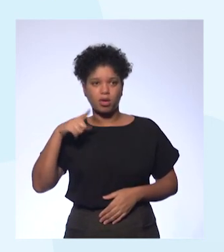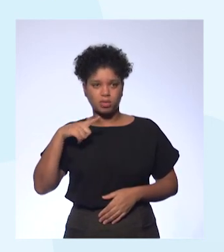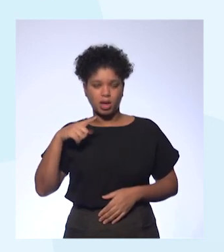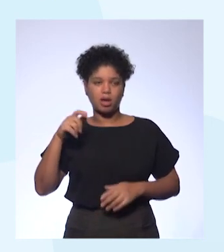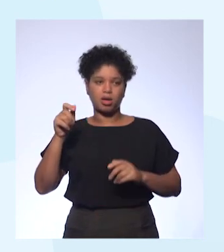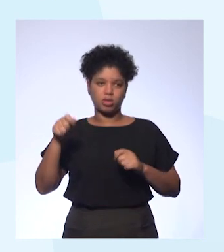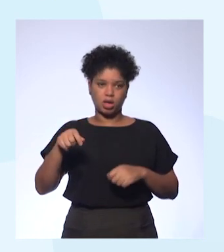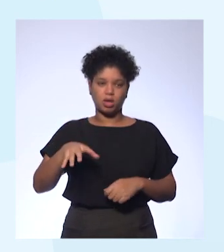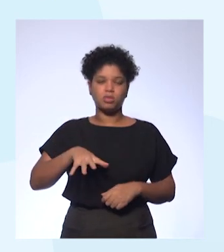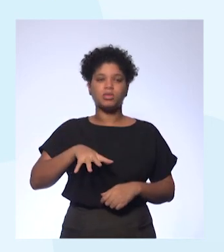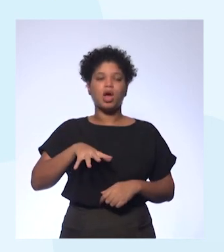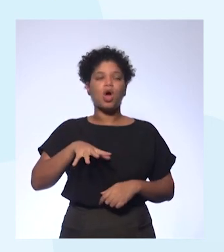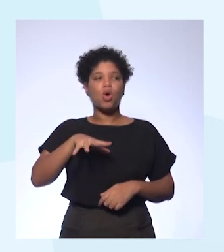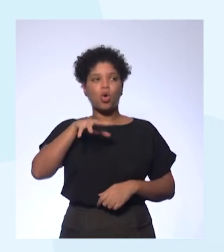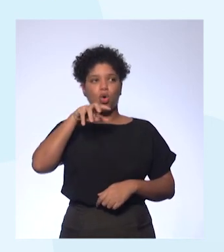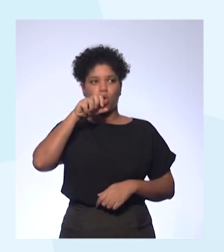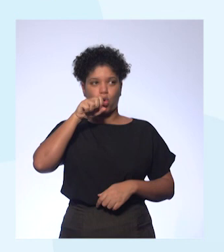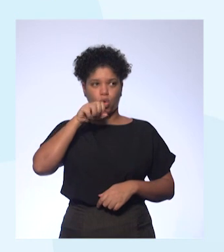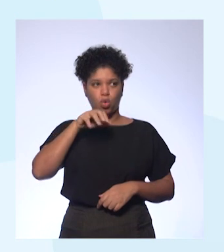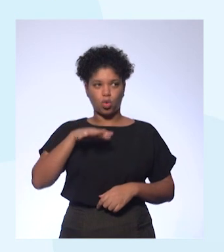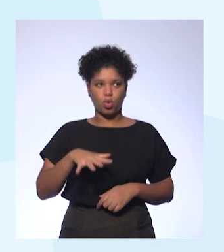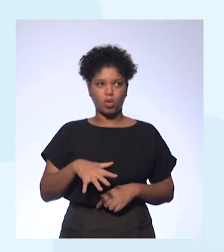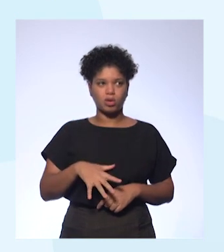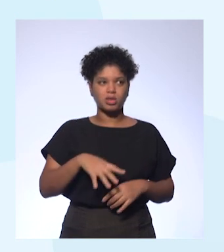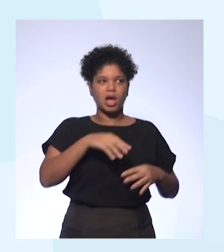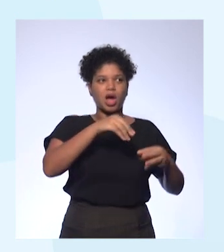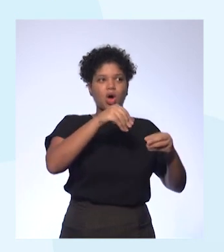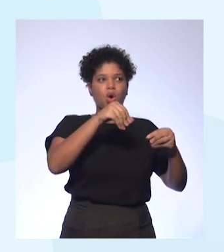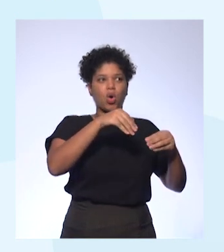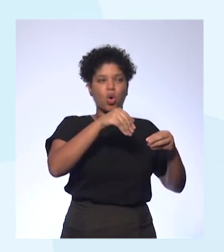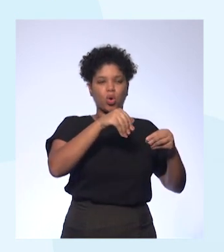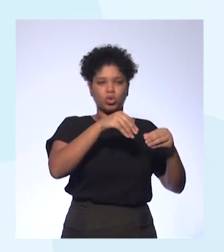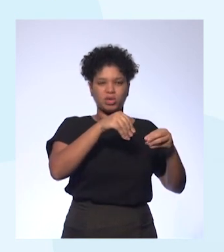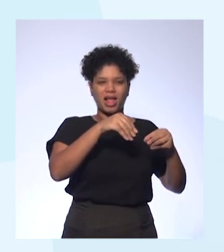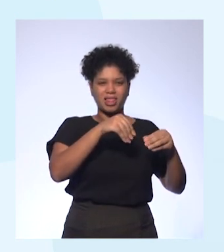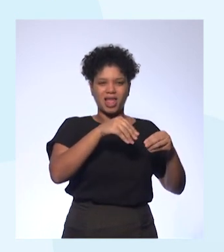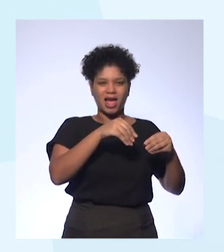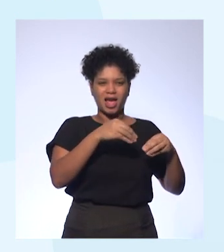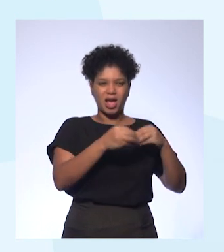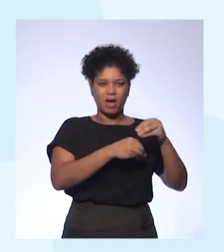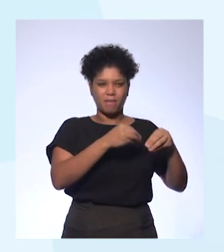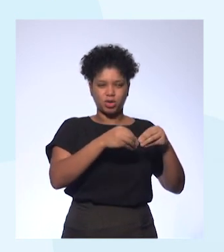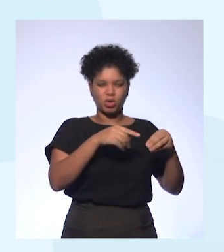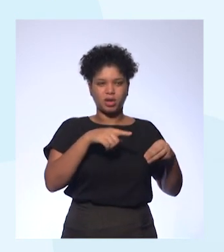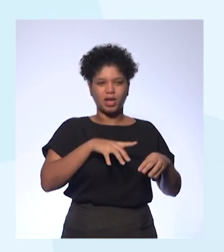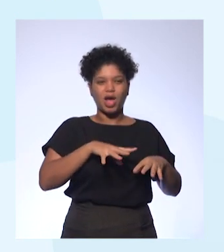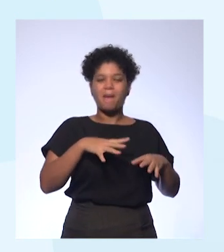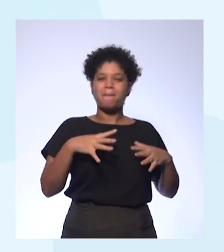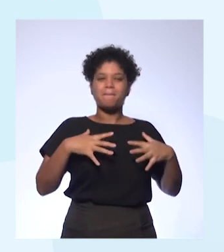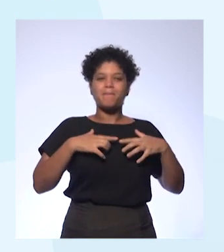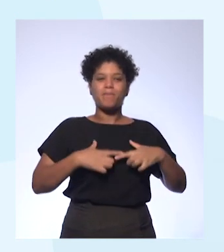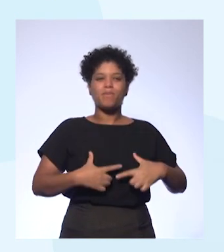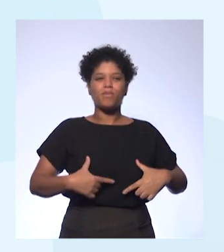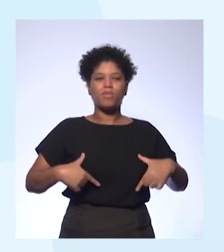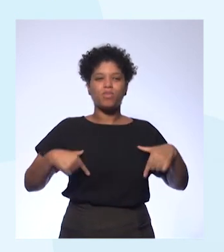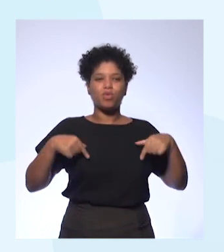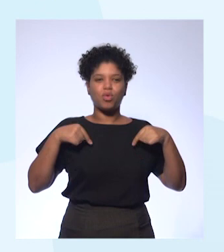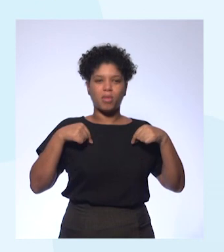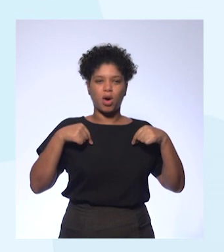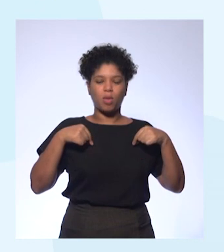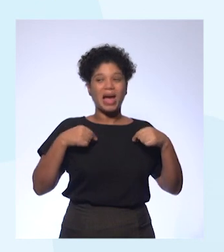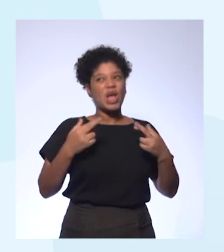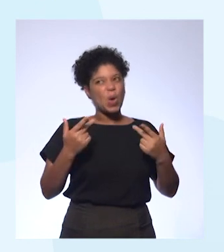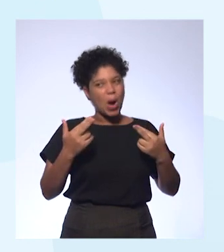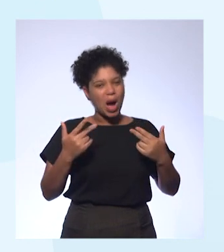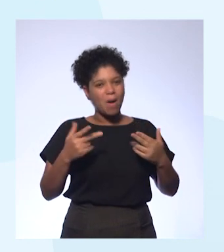for terrestre, né, algo parecido ali com o pulmão. Não é o pulmão como o nosso, mas cumpre essa